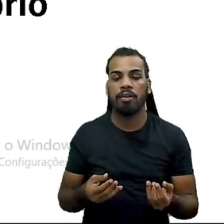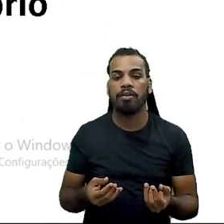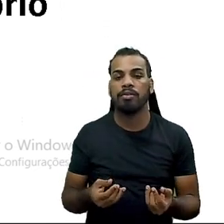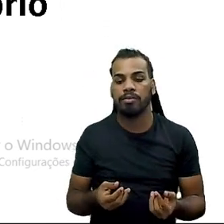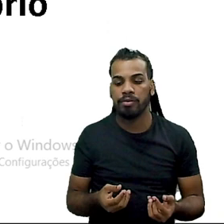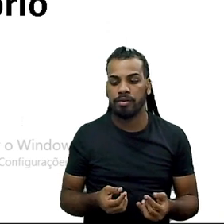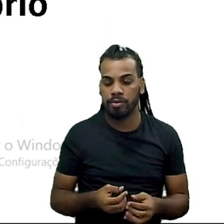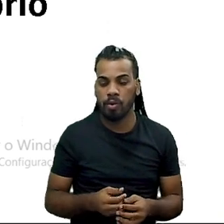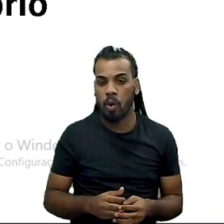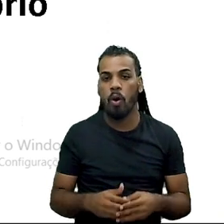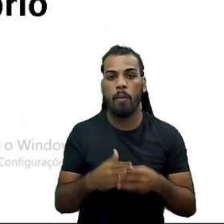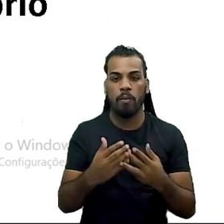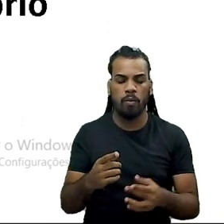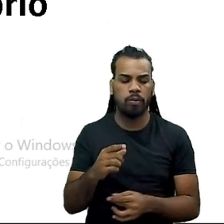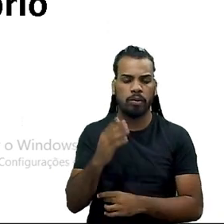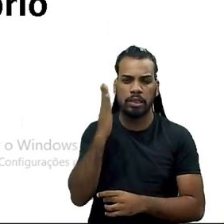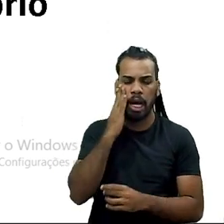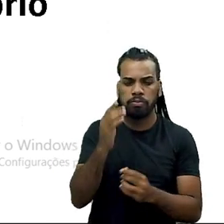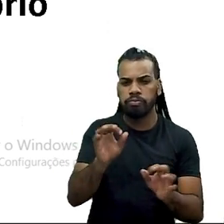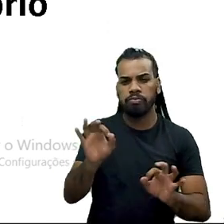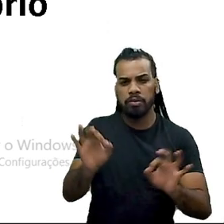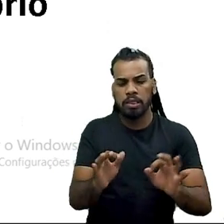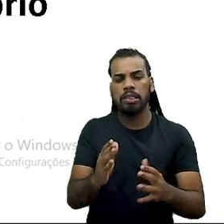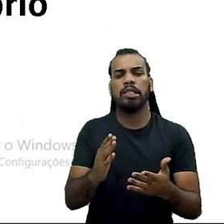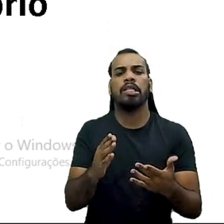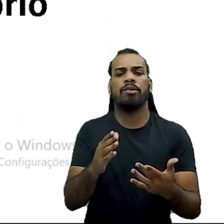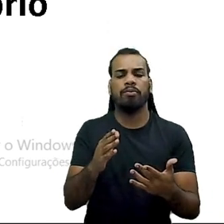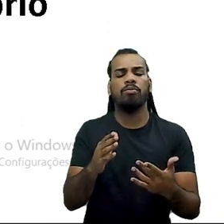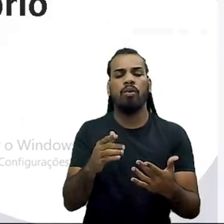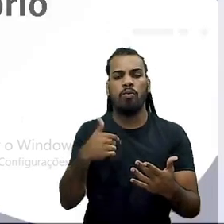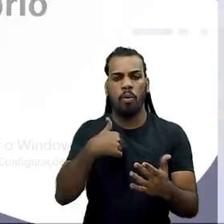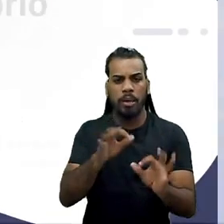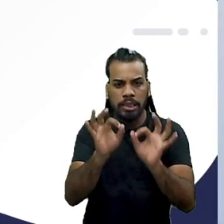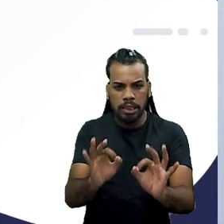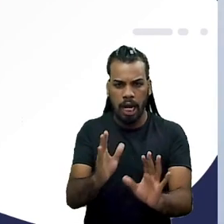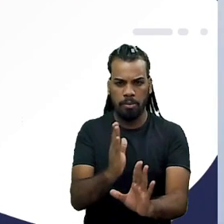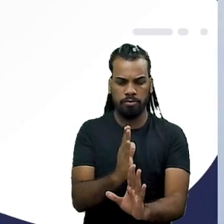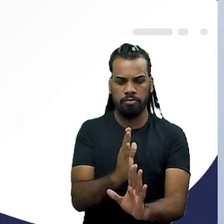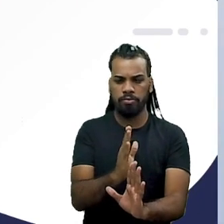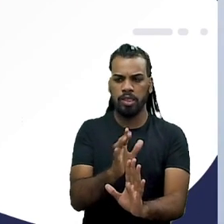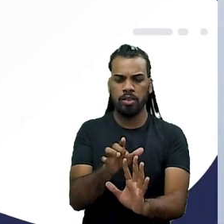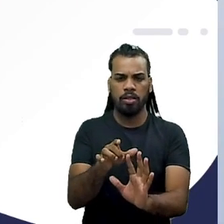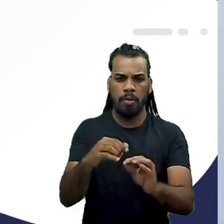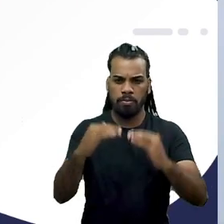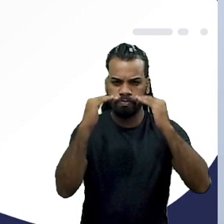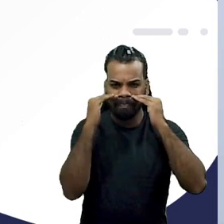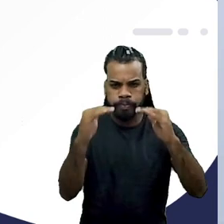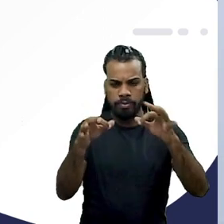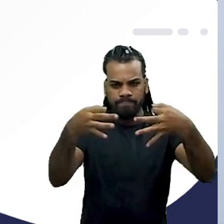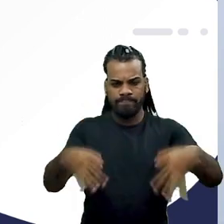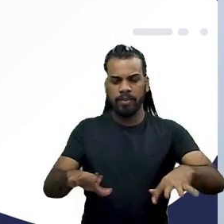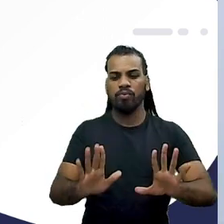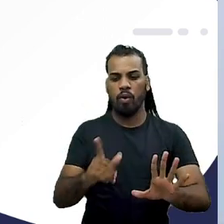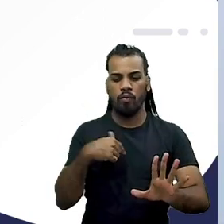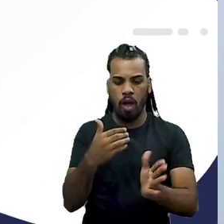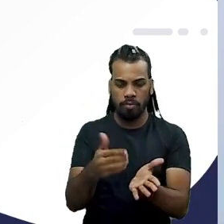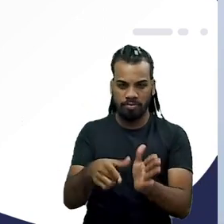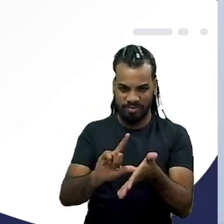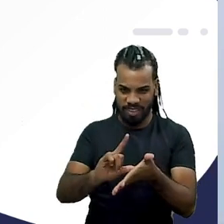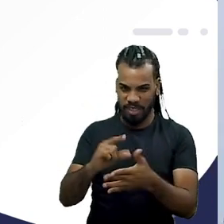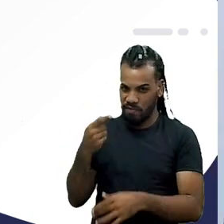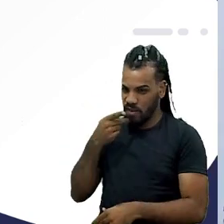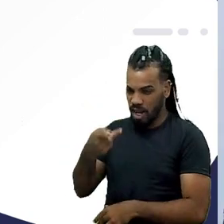como determinar o seu ponto de equilíbrio. O ponto de equilíbrio é uma informação muito importante. Eu vou antecipar um pouco, já para